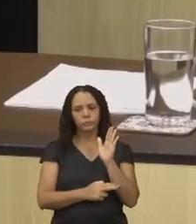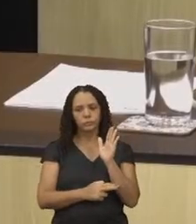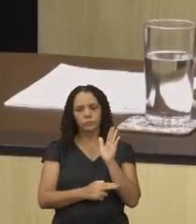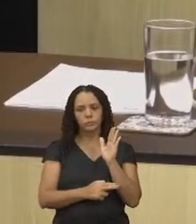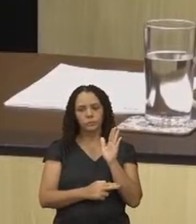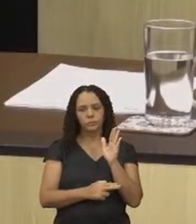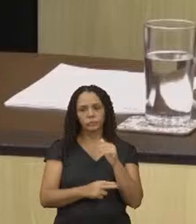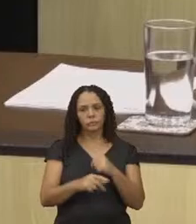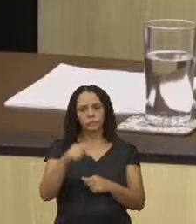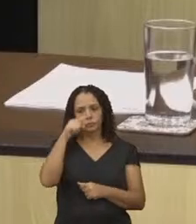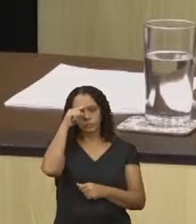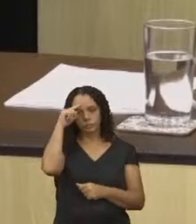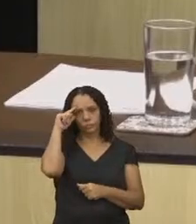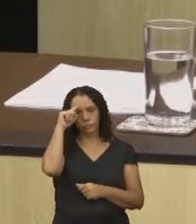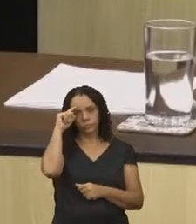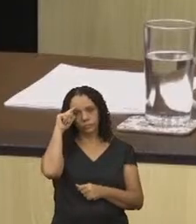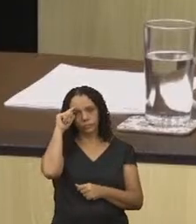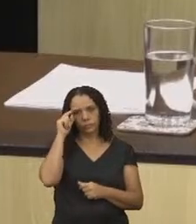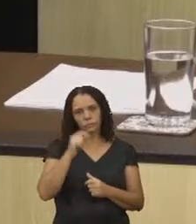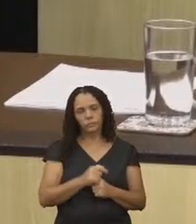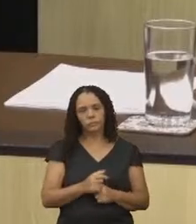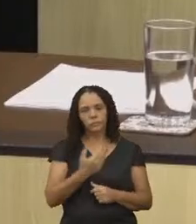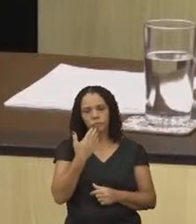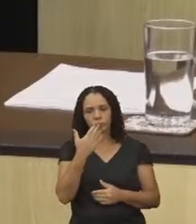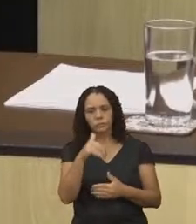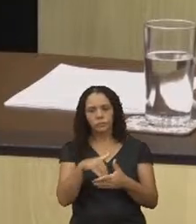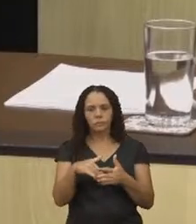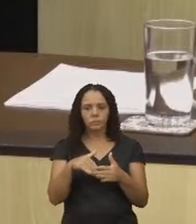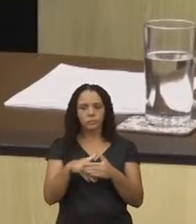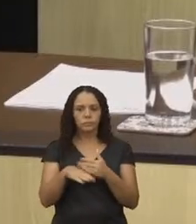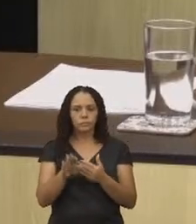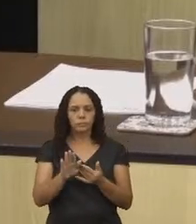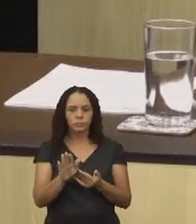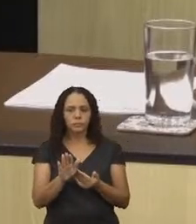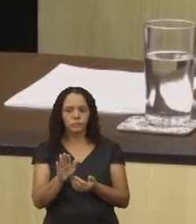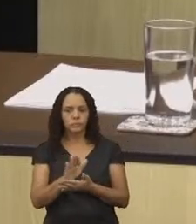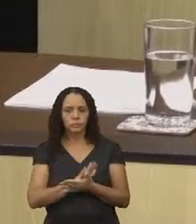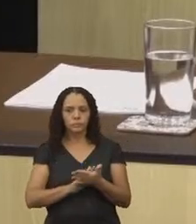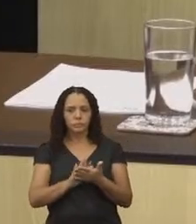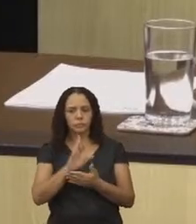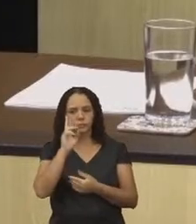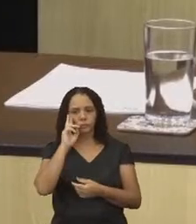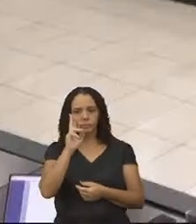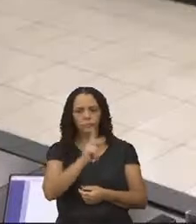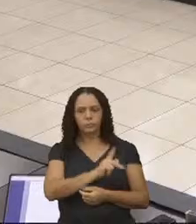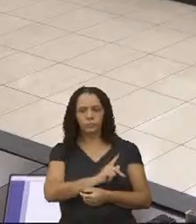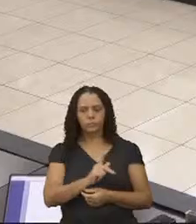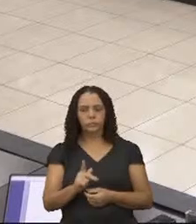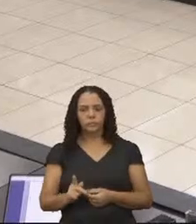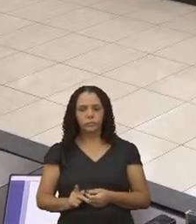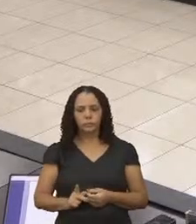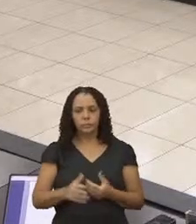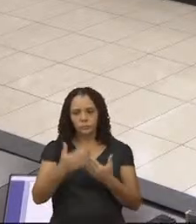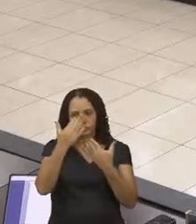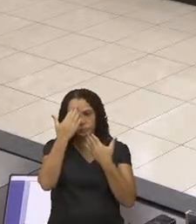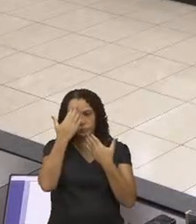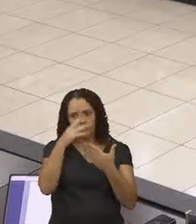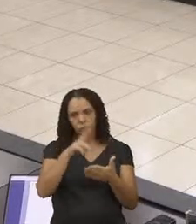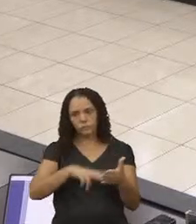vereador Daniel Mariano. Não foi pedido votação. Senhor presidente, obrigado pela